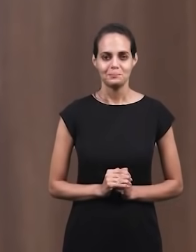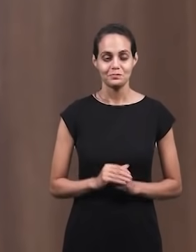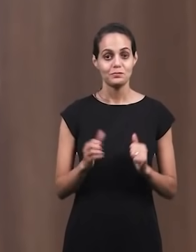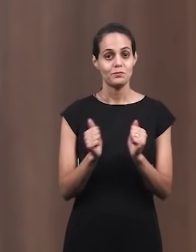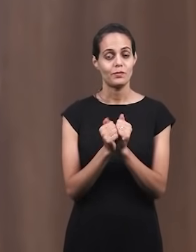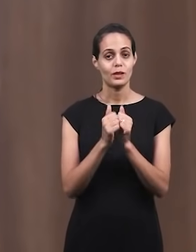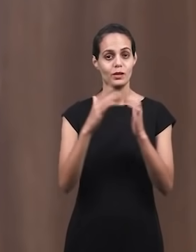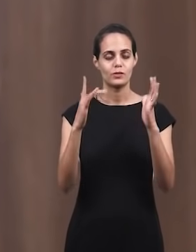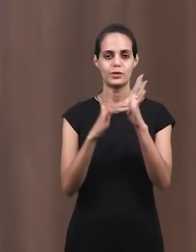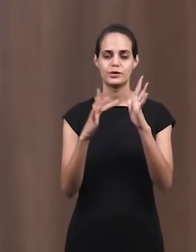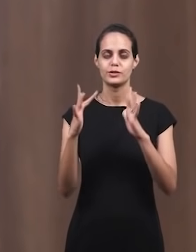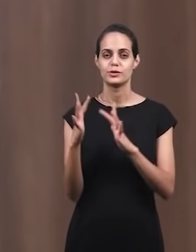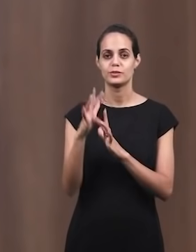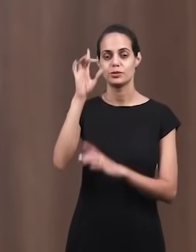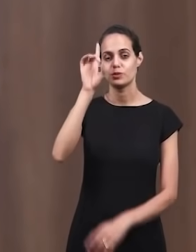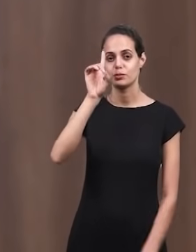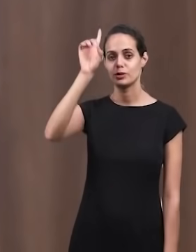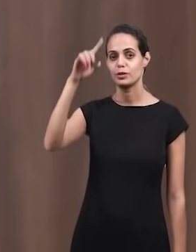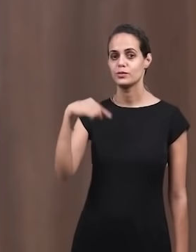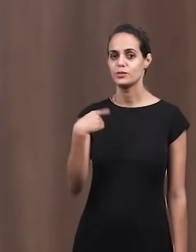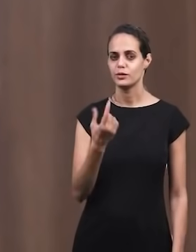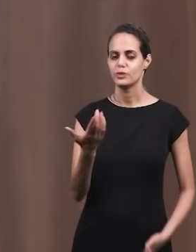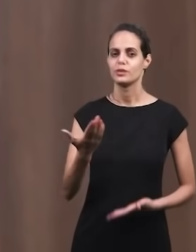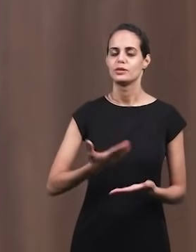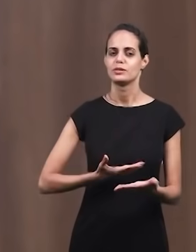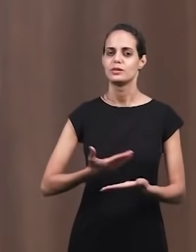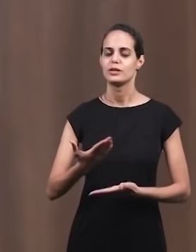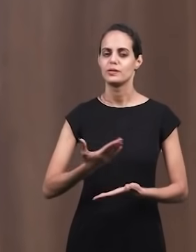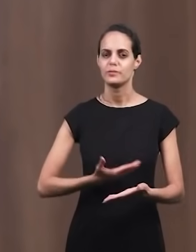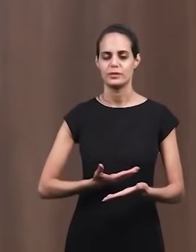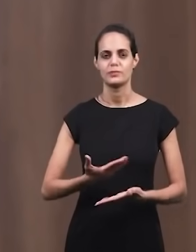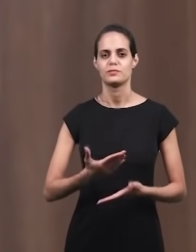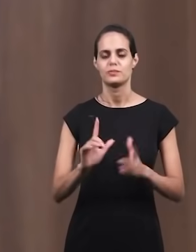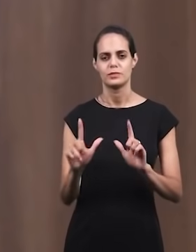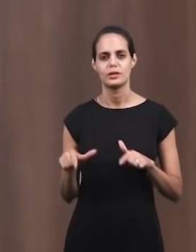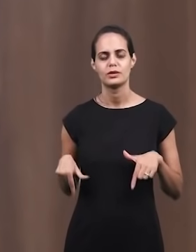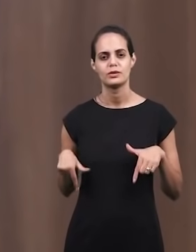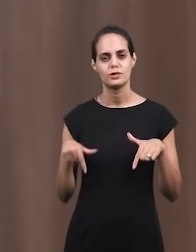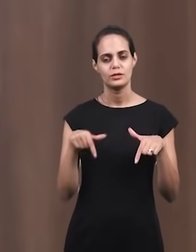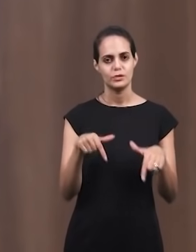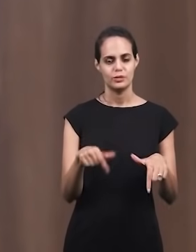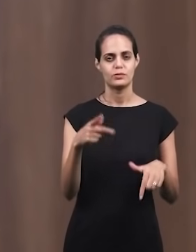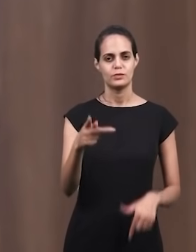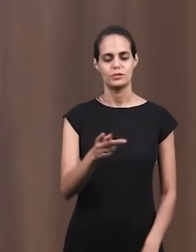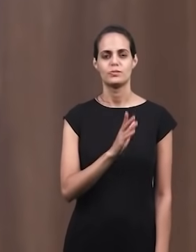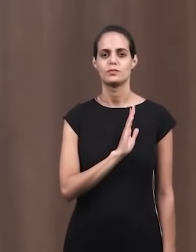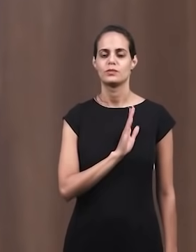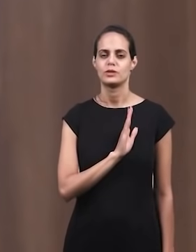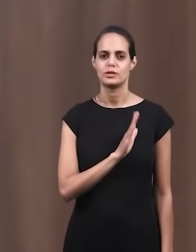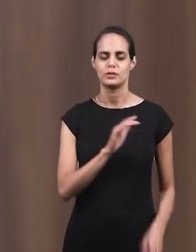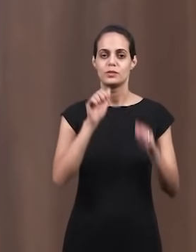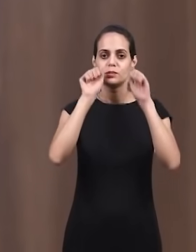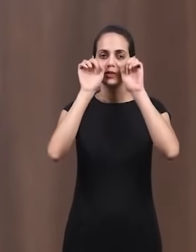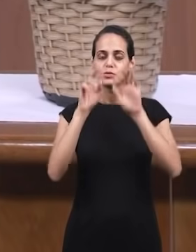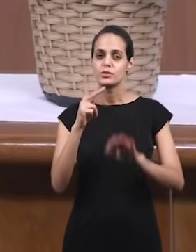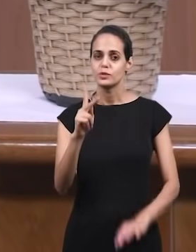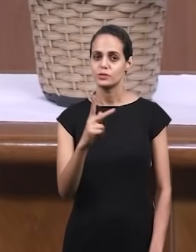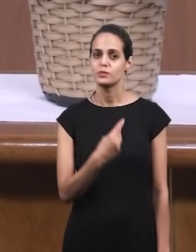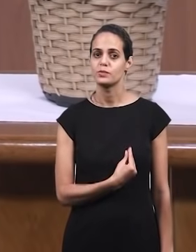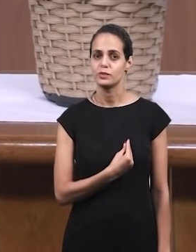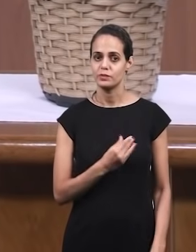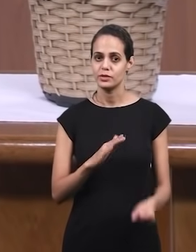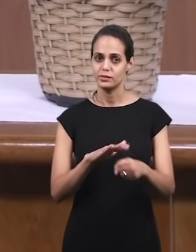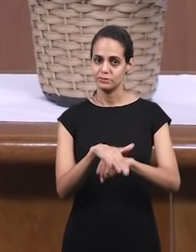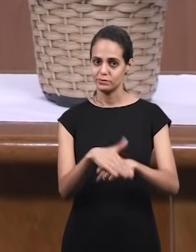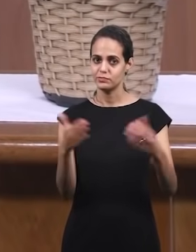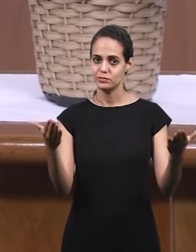Glória a Jesus, o Deus a quem servimos é aquele que está agindo na sua vida nessa noite, é aquele que está abençoando a sua vida nessa noite. Nós